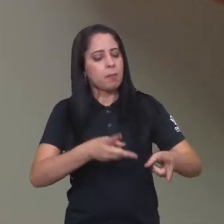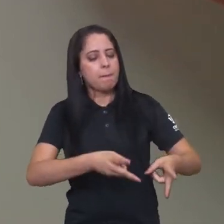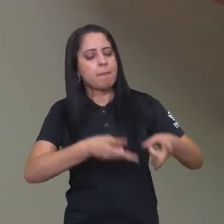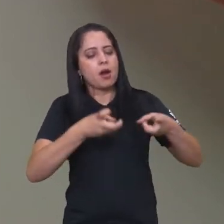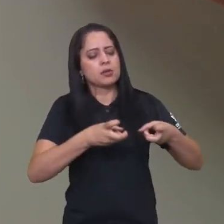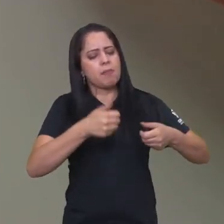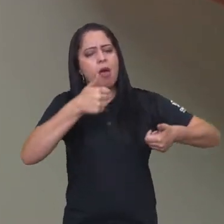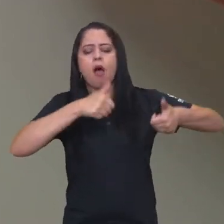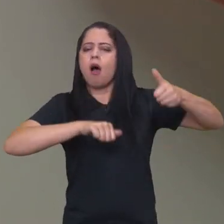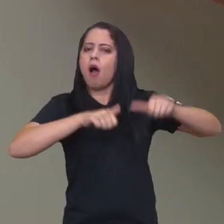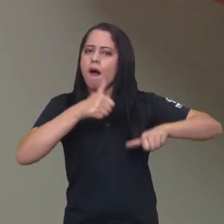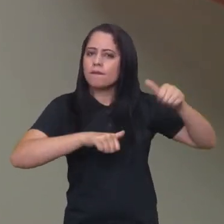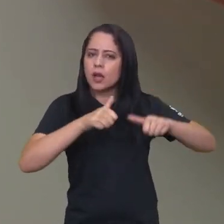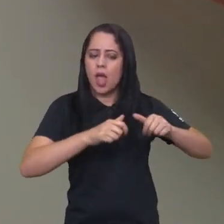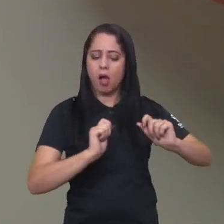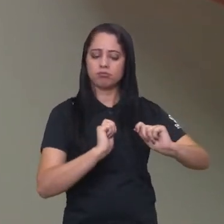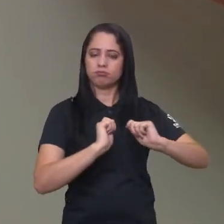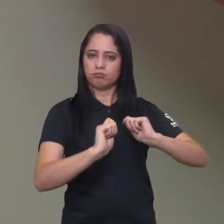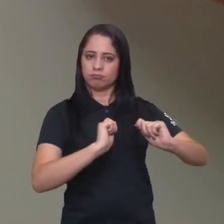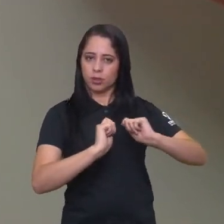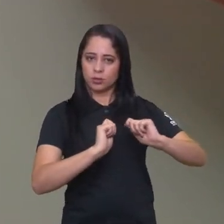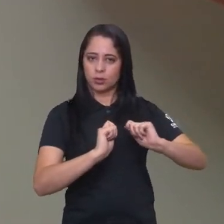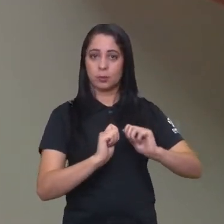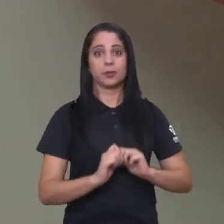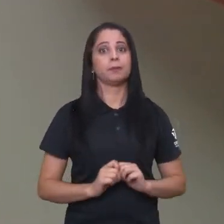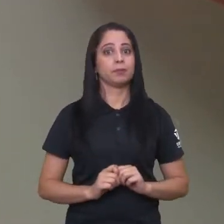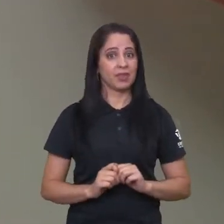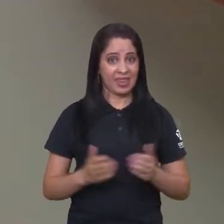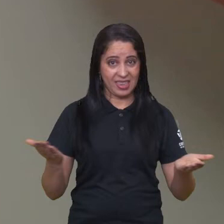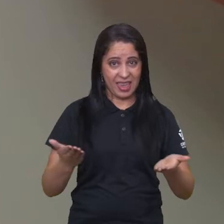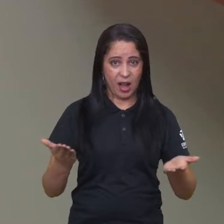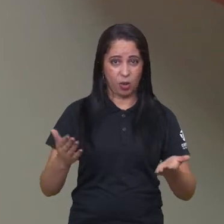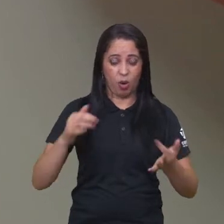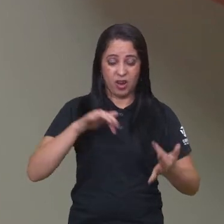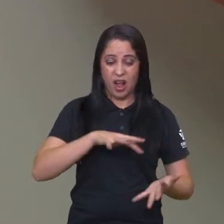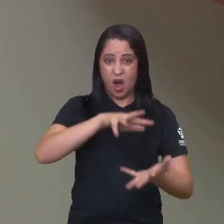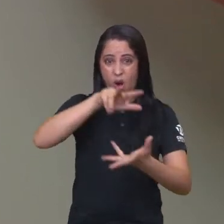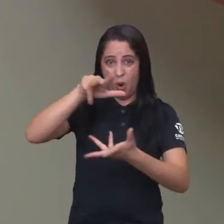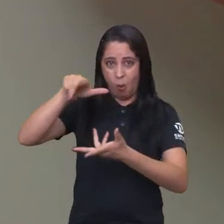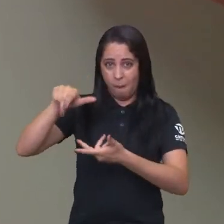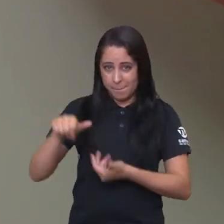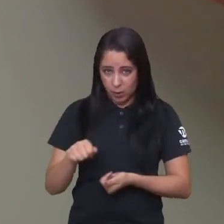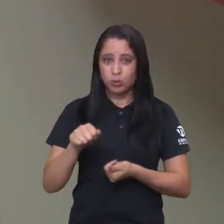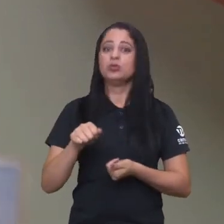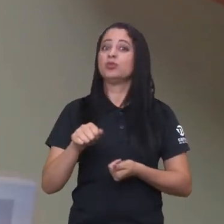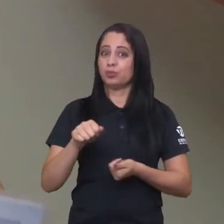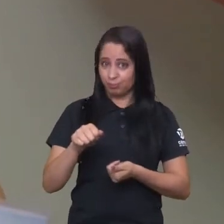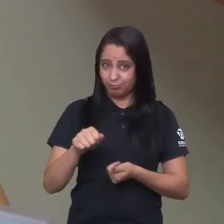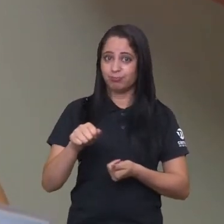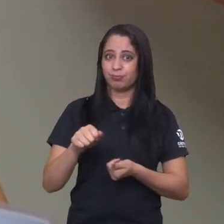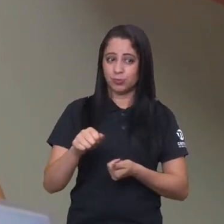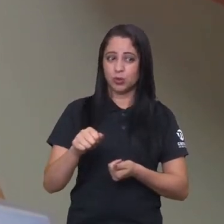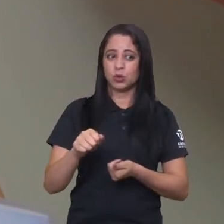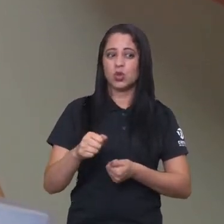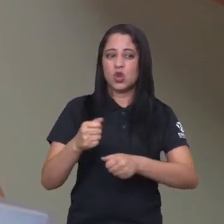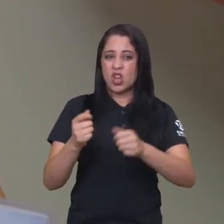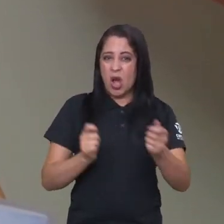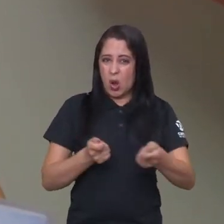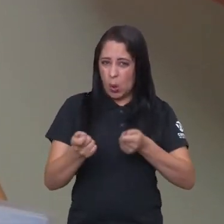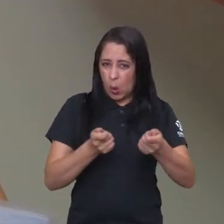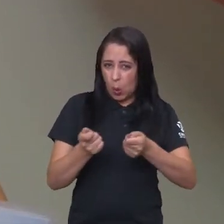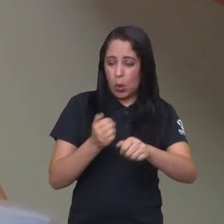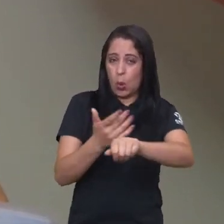sim observá-las, avaliá-las e educá-las. E já que estamos na era das organizações